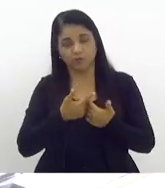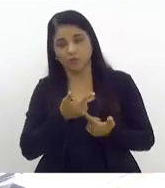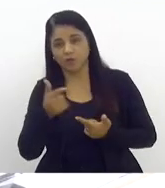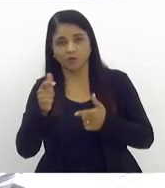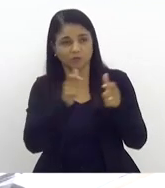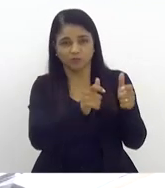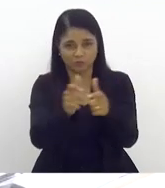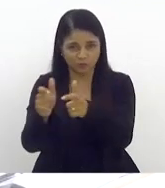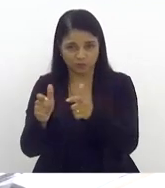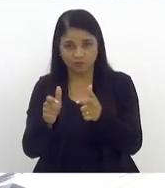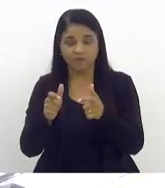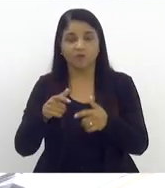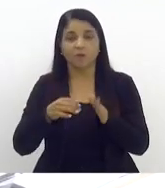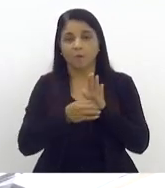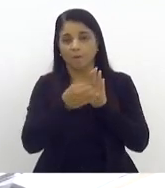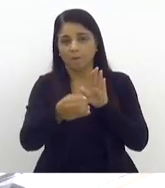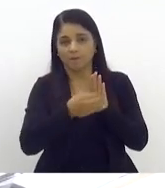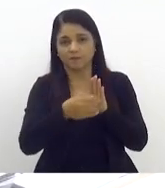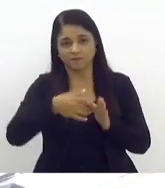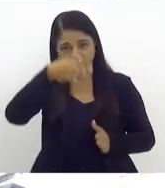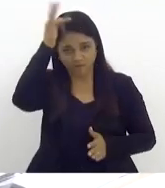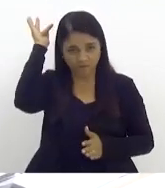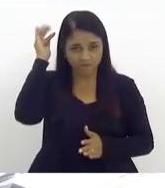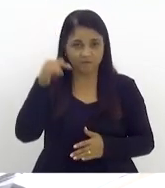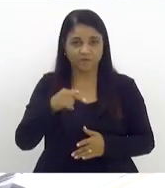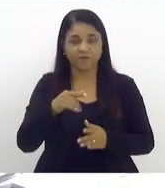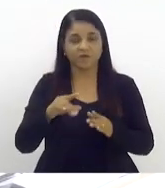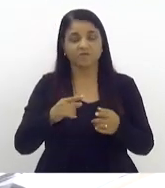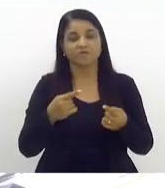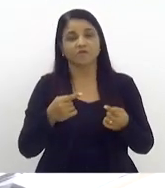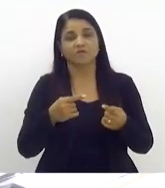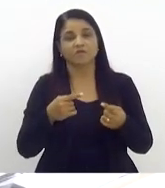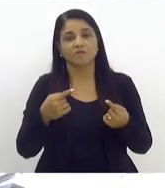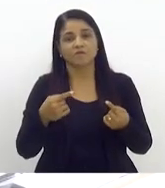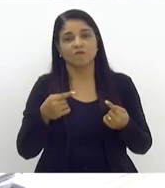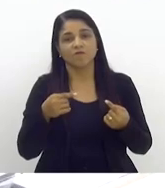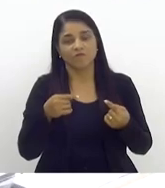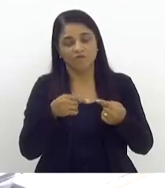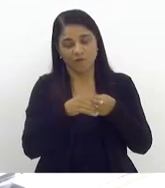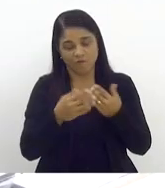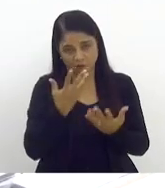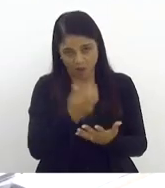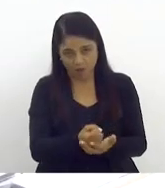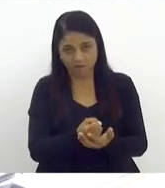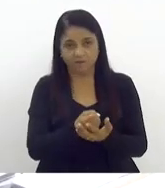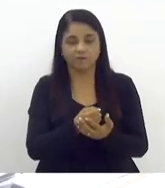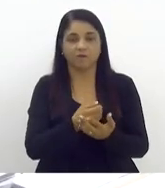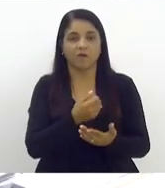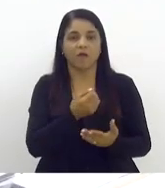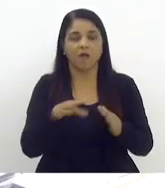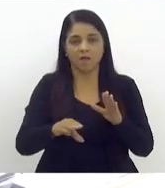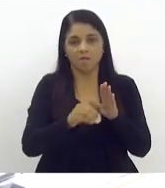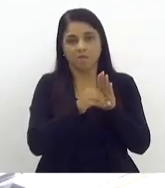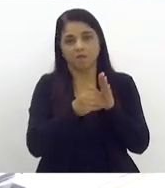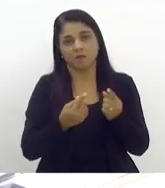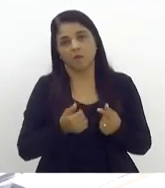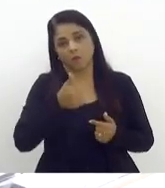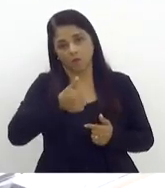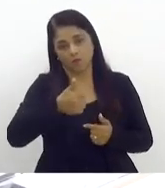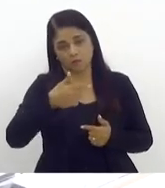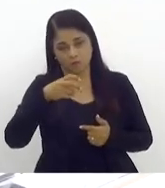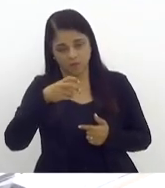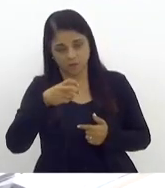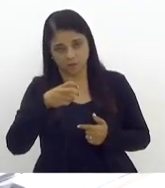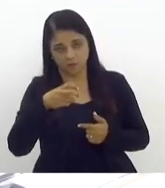Fred Pacheco é favorável às emendas 1 a 4, contrário à emenda 5. Eu